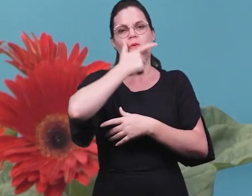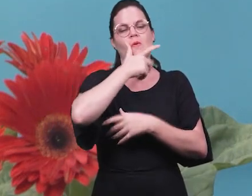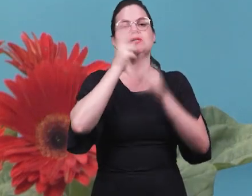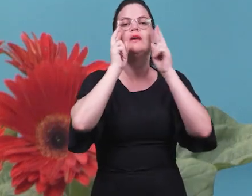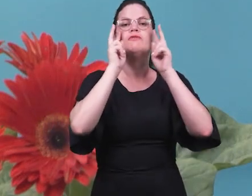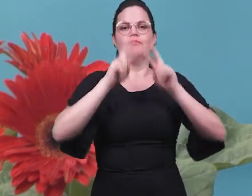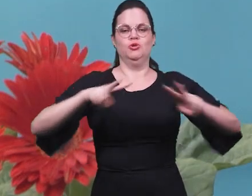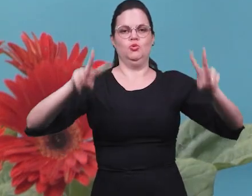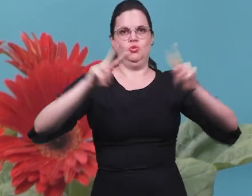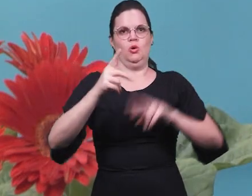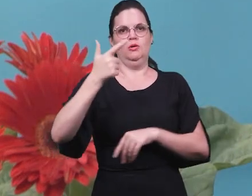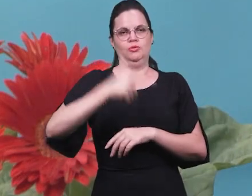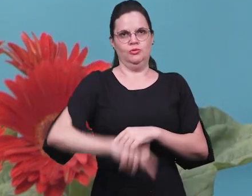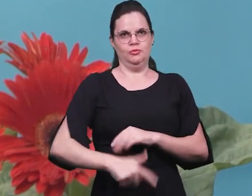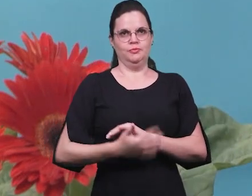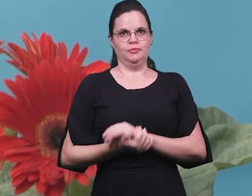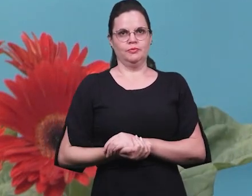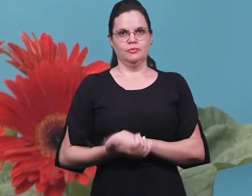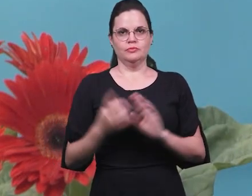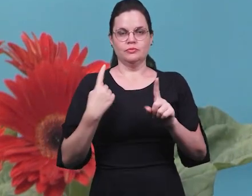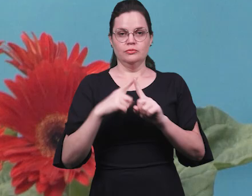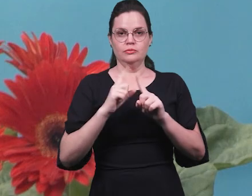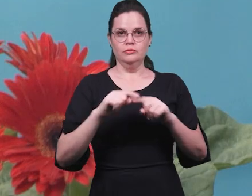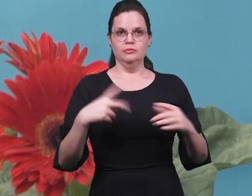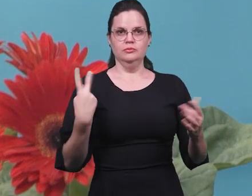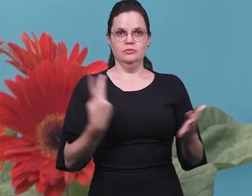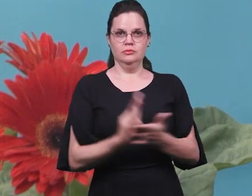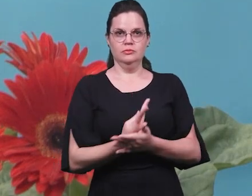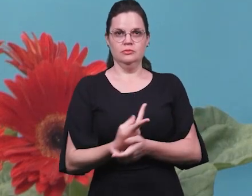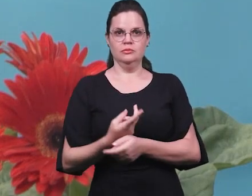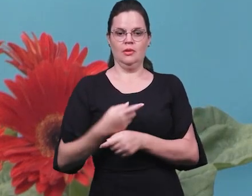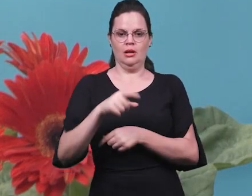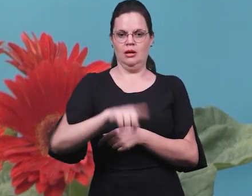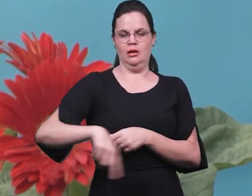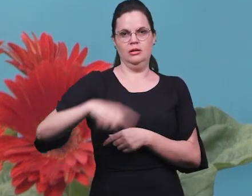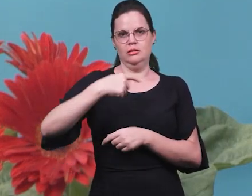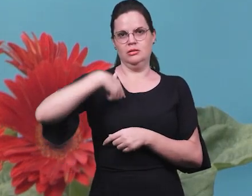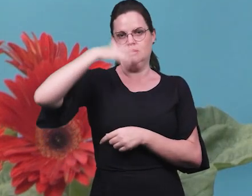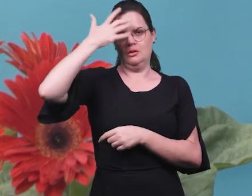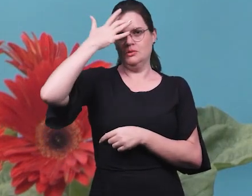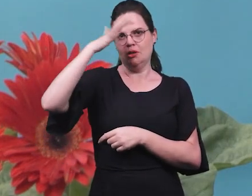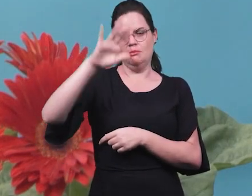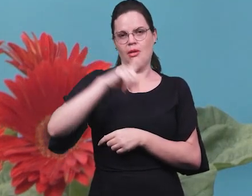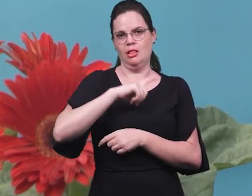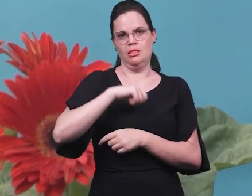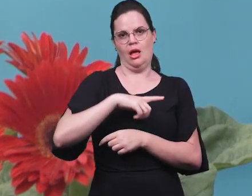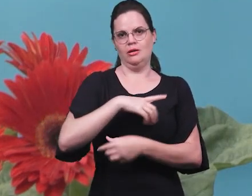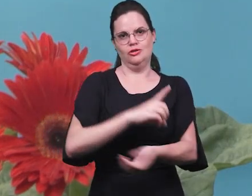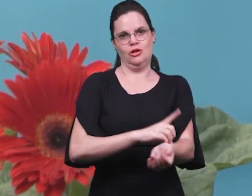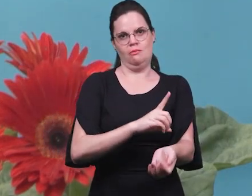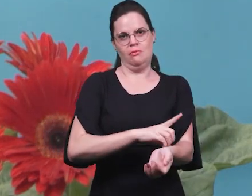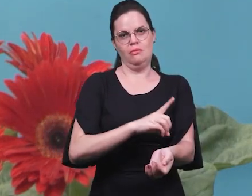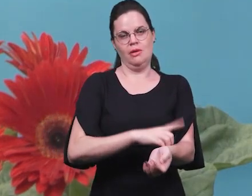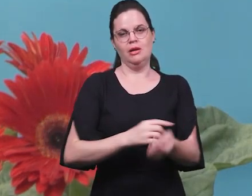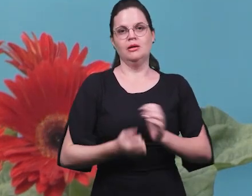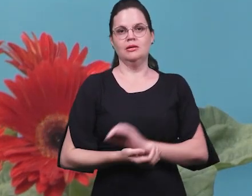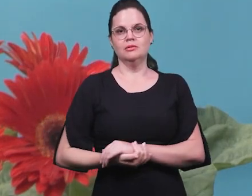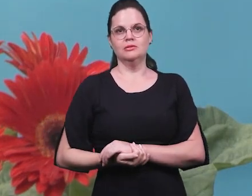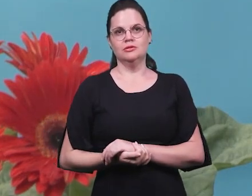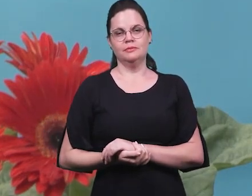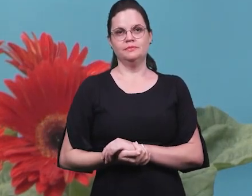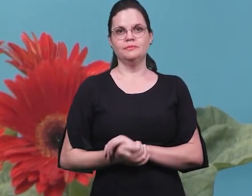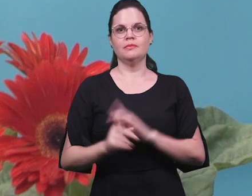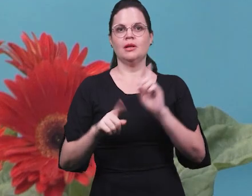visão e tudo nesse momento. Por quê? Porque ele não sabia que tinha diabetes, faz uma cetoacidose